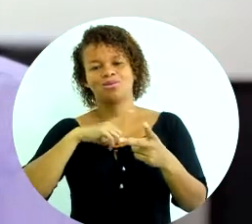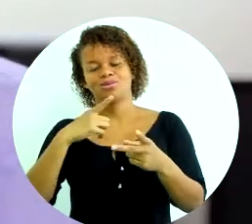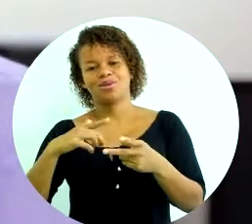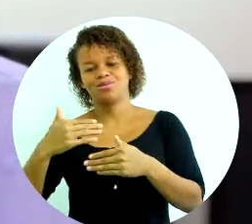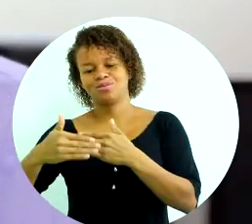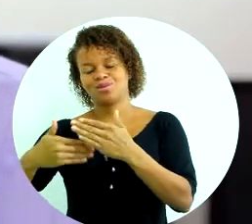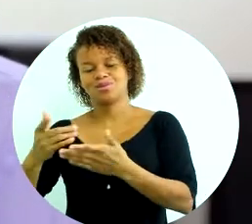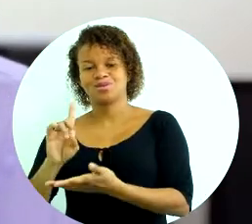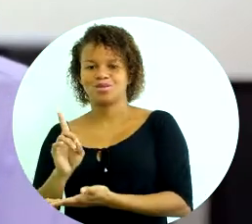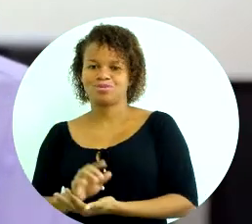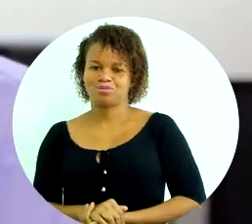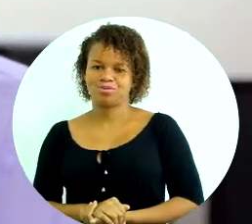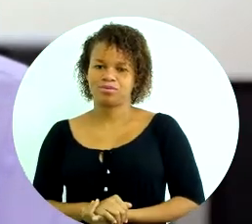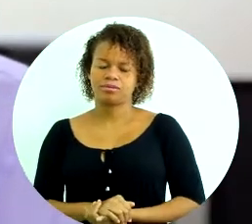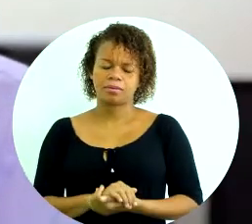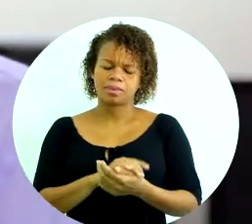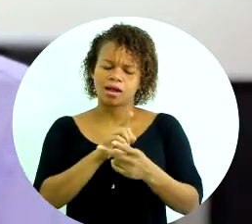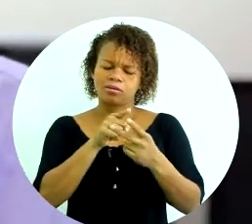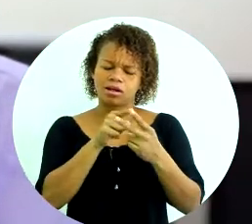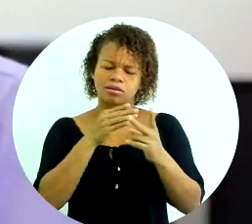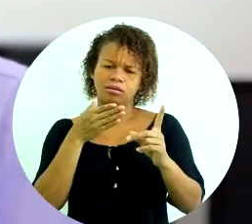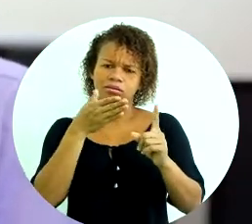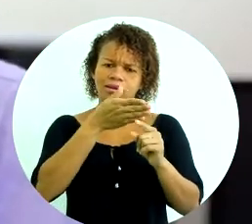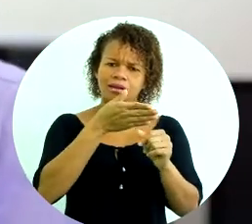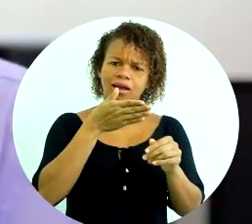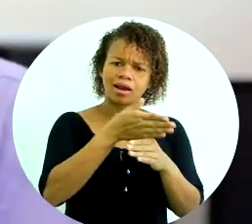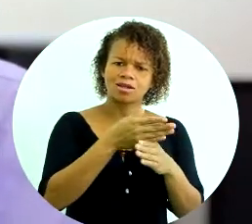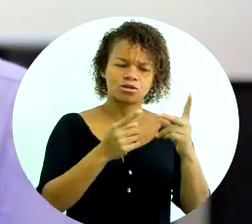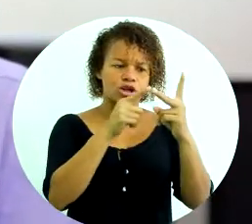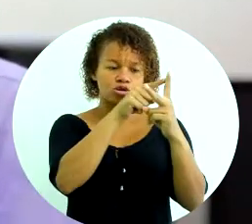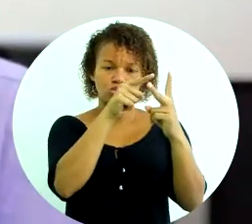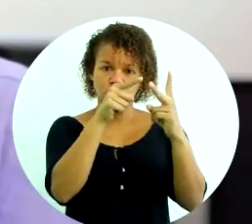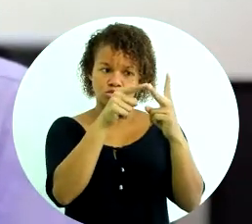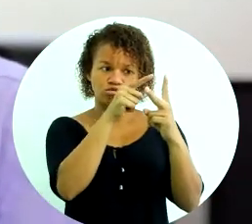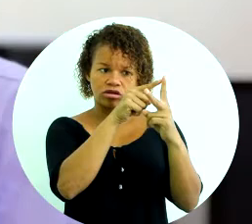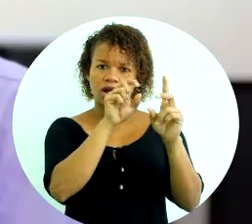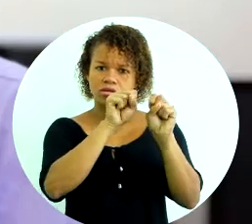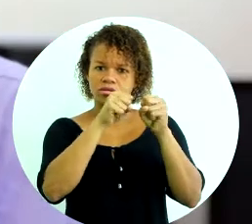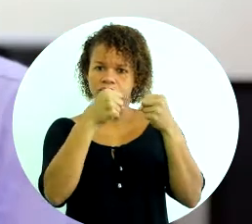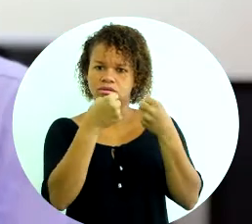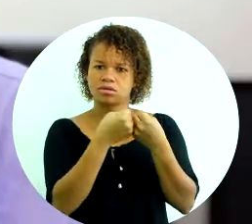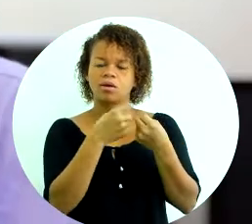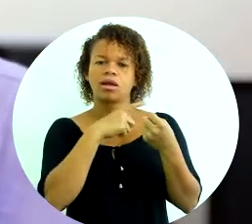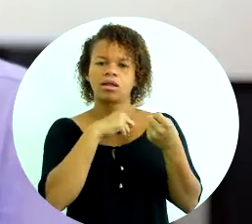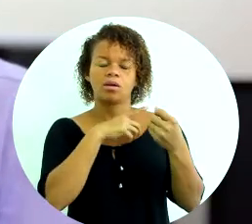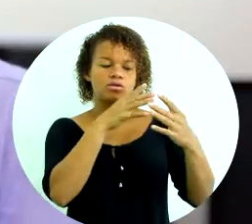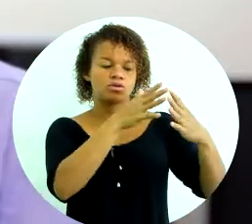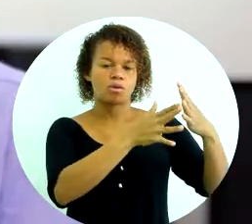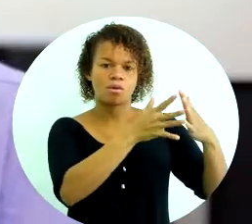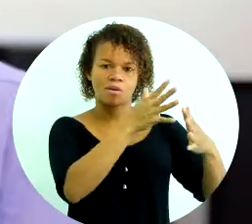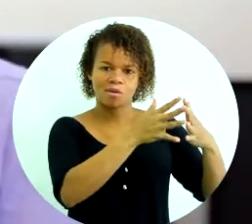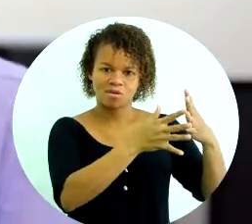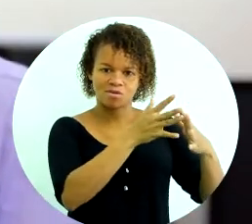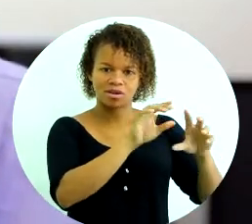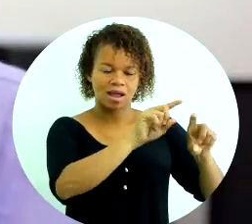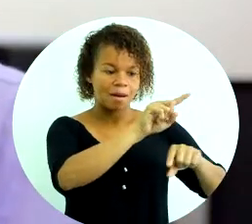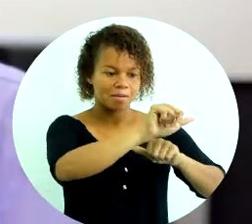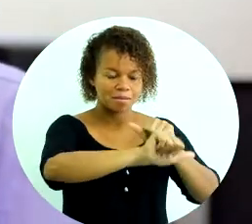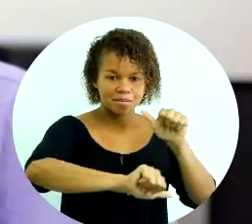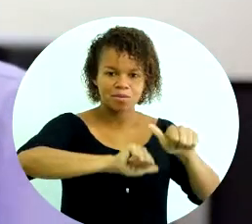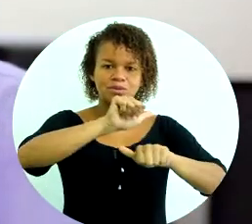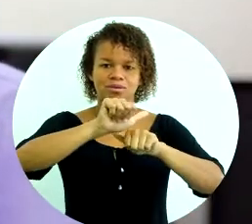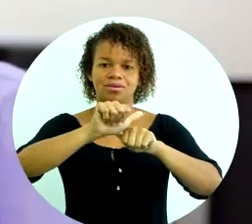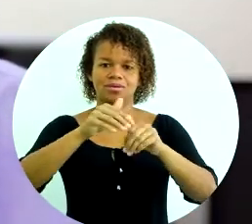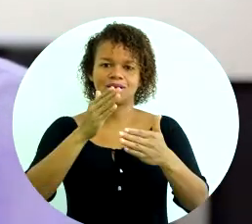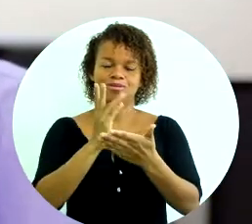os não proprietários do meio de produção. E é dessa interação dessas duas classes sociais que nós temos o conflito e